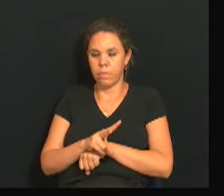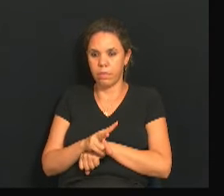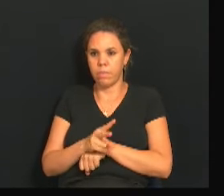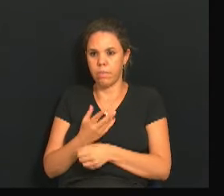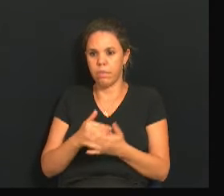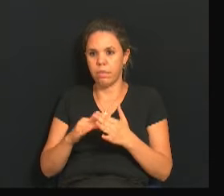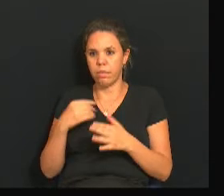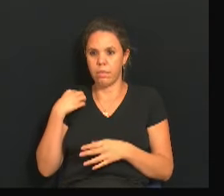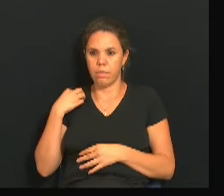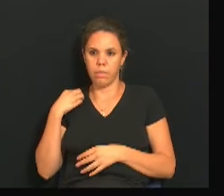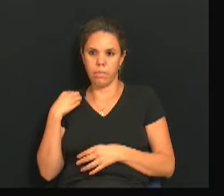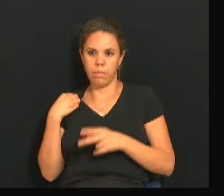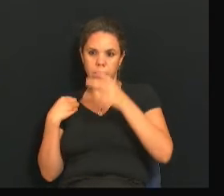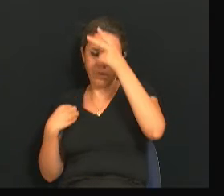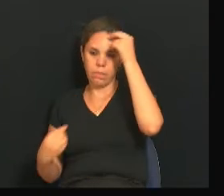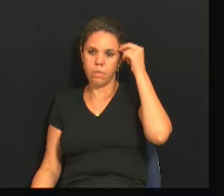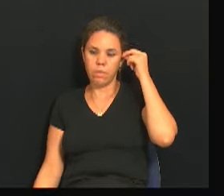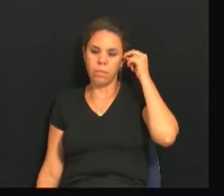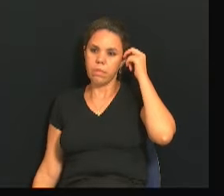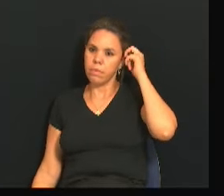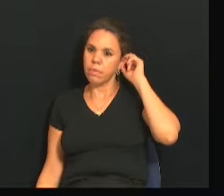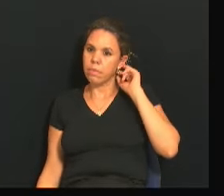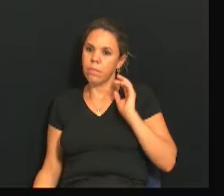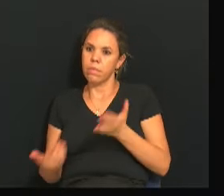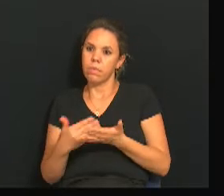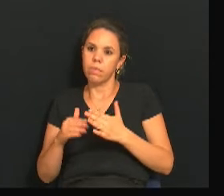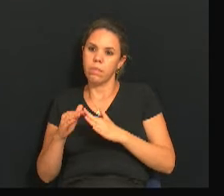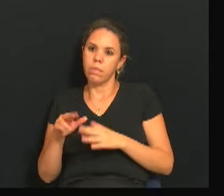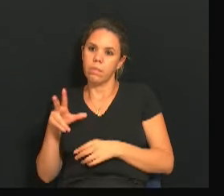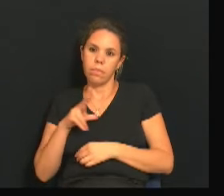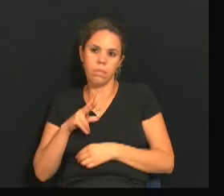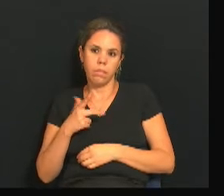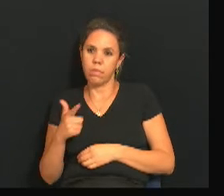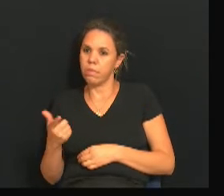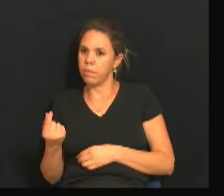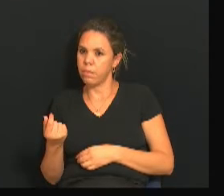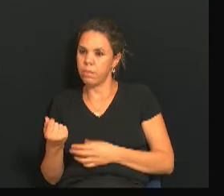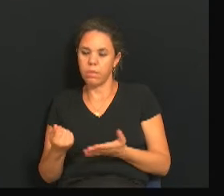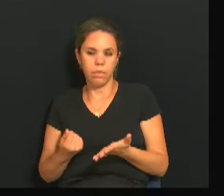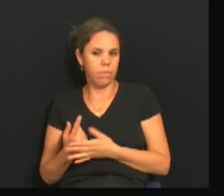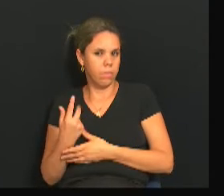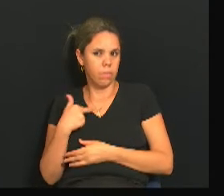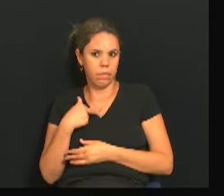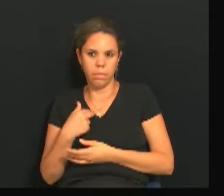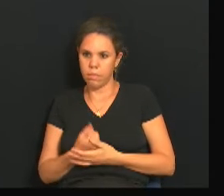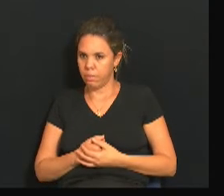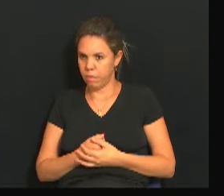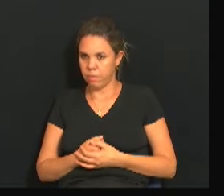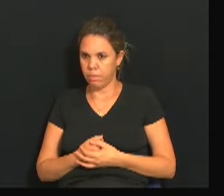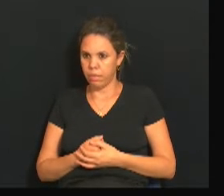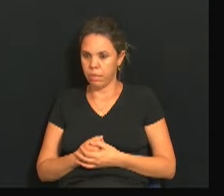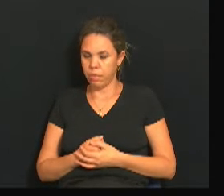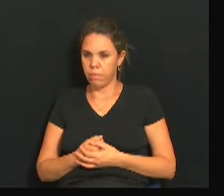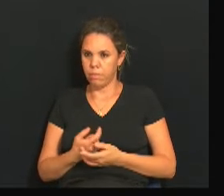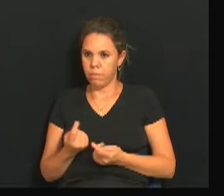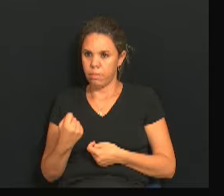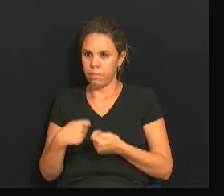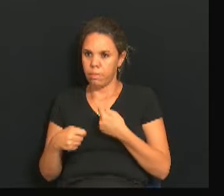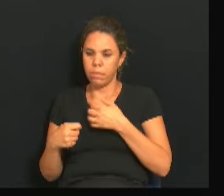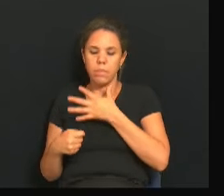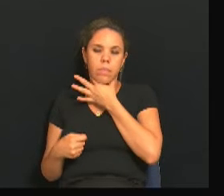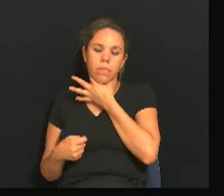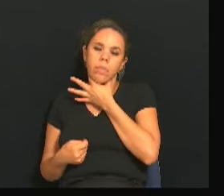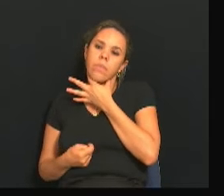prefeitura, porque os filhos estavam numa escola privada, eles não têm mais condições de pagar, por conta da crise econômica,